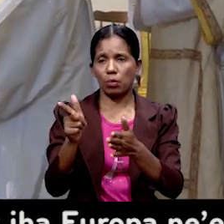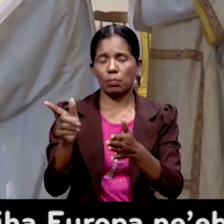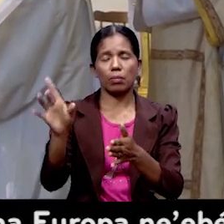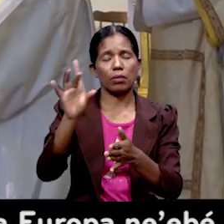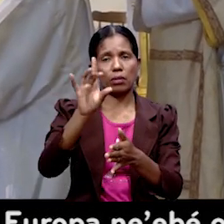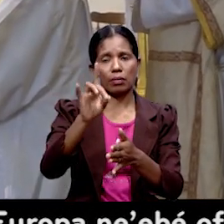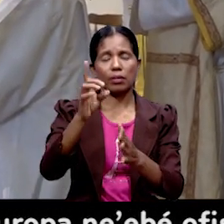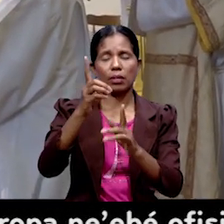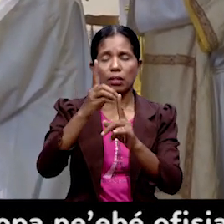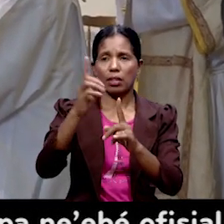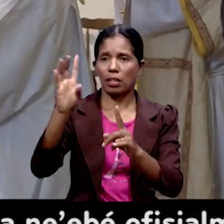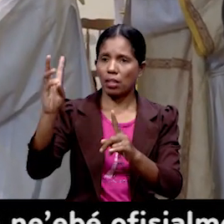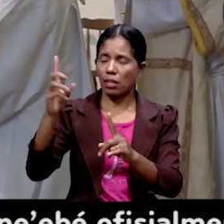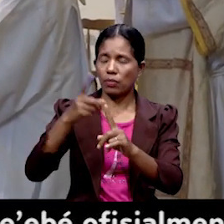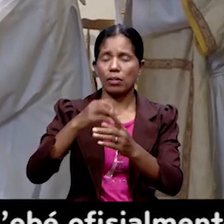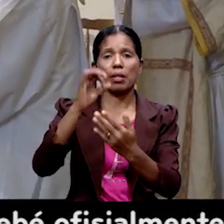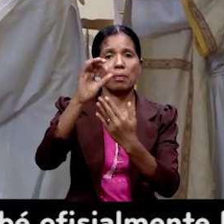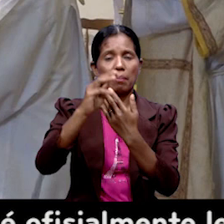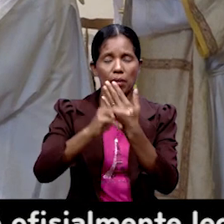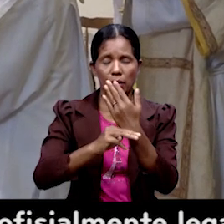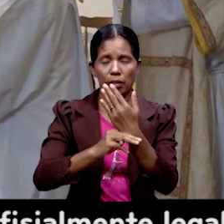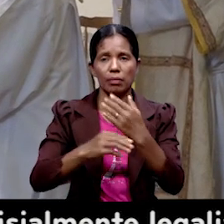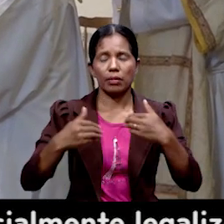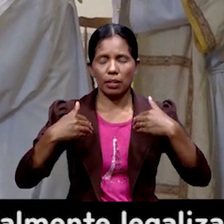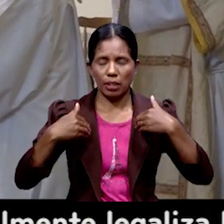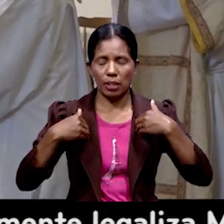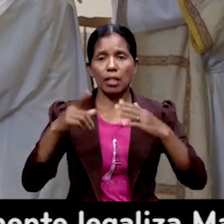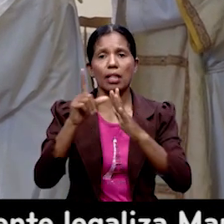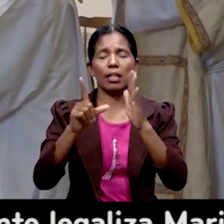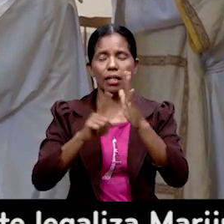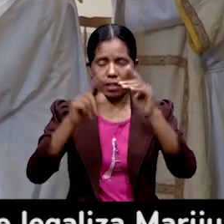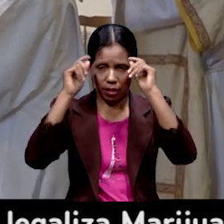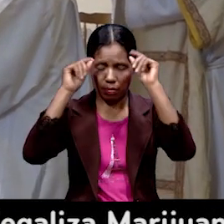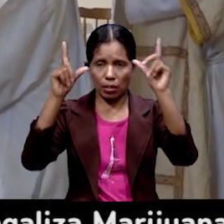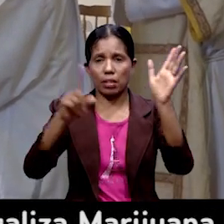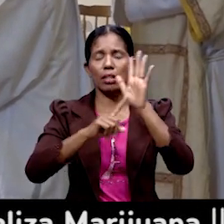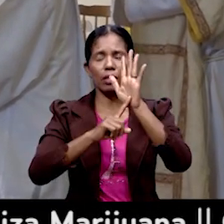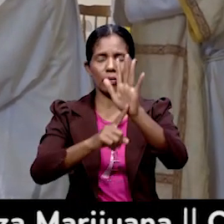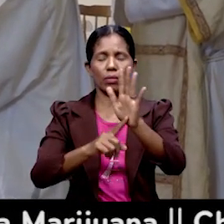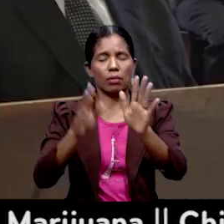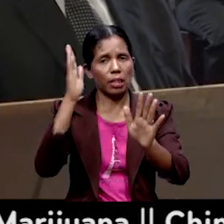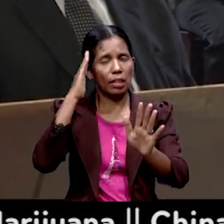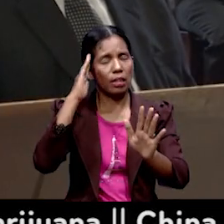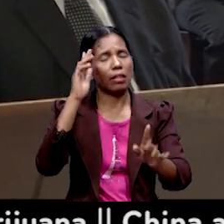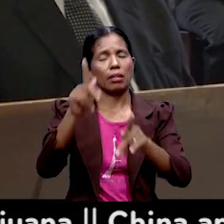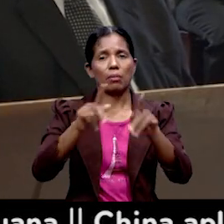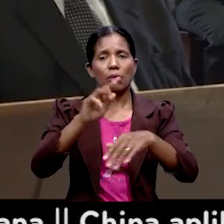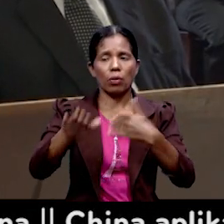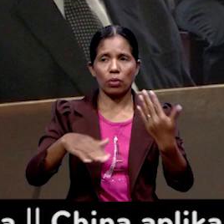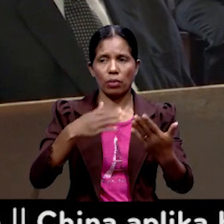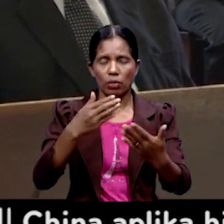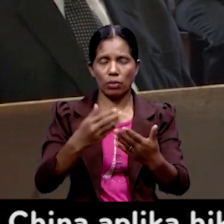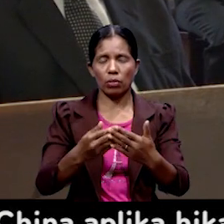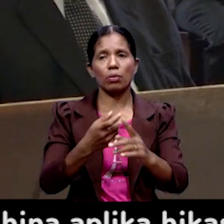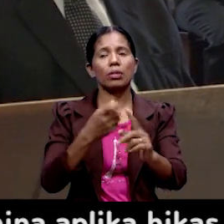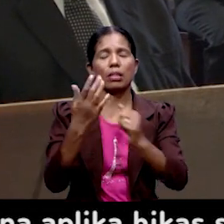Nen Fulan Maio, macria Ordem de Timor-Leste, atuhaturo reconhecimento Timor-Leste niamba cidadão nacional no